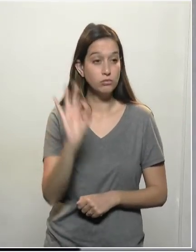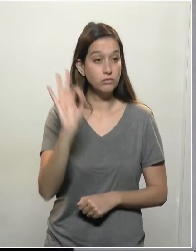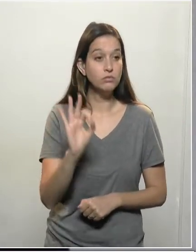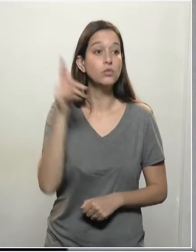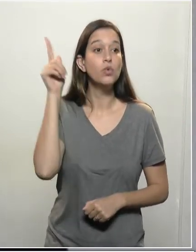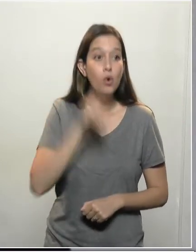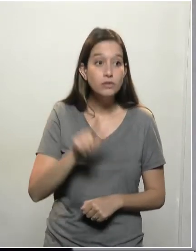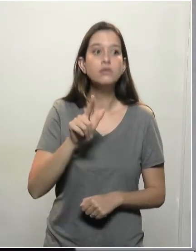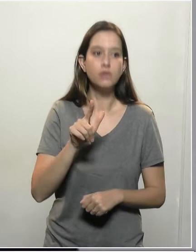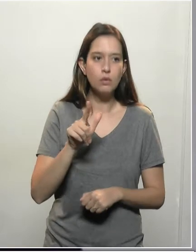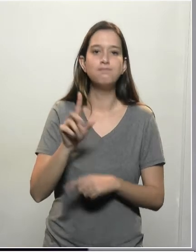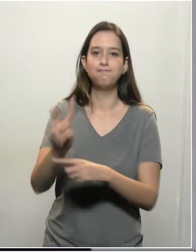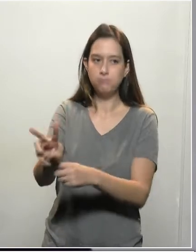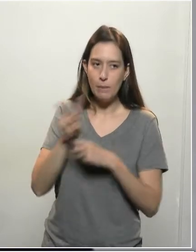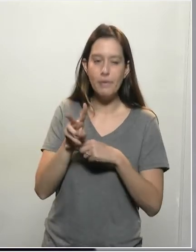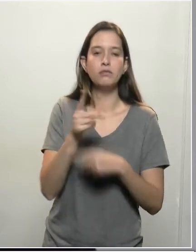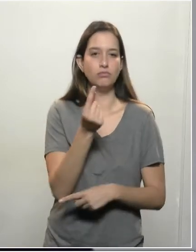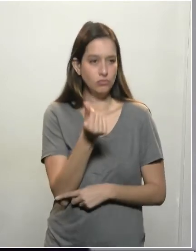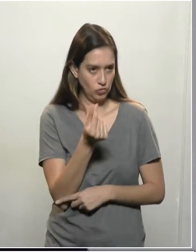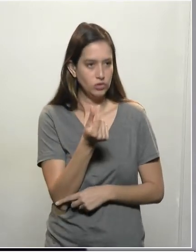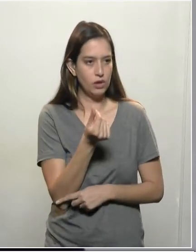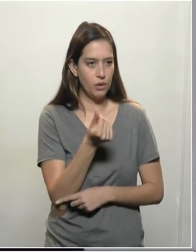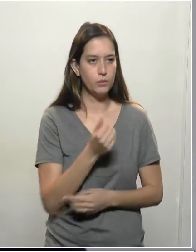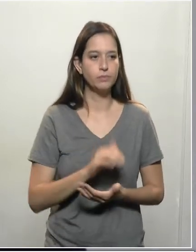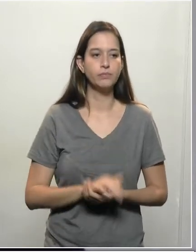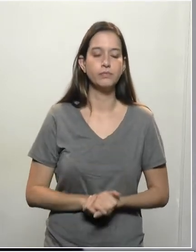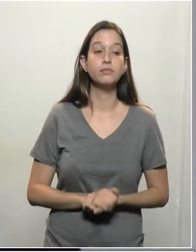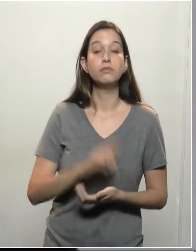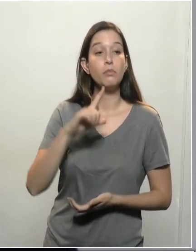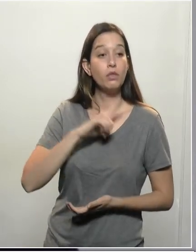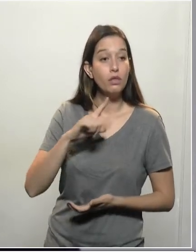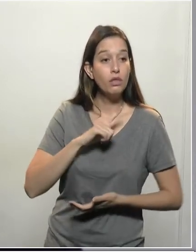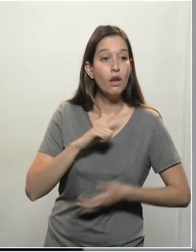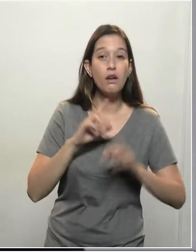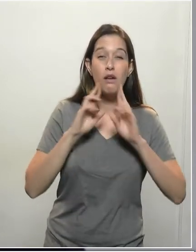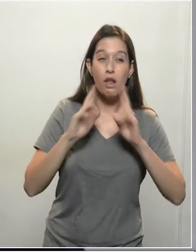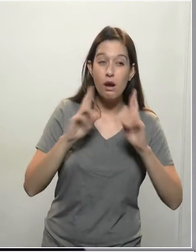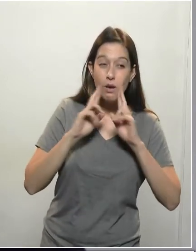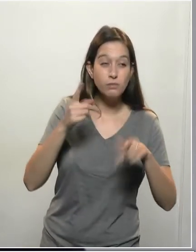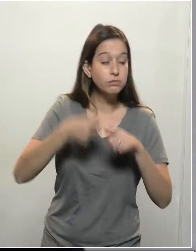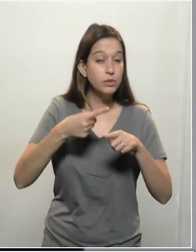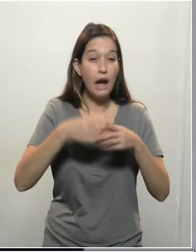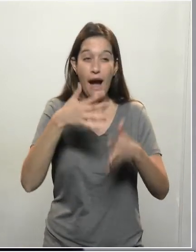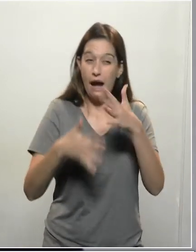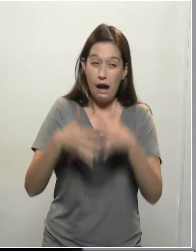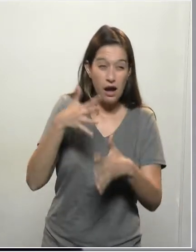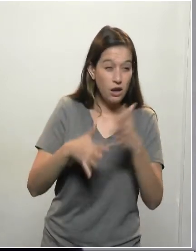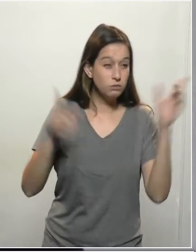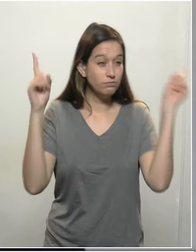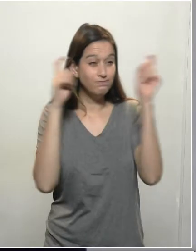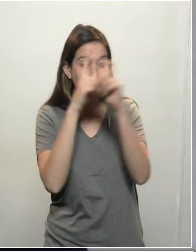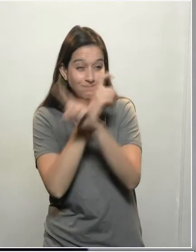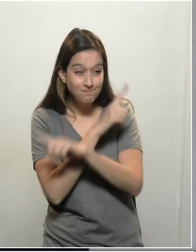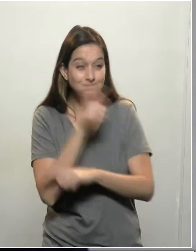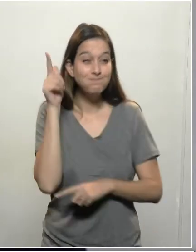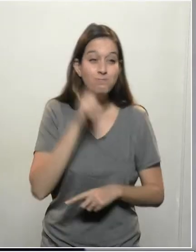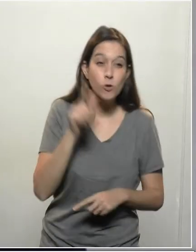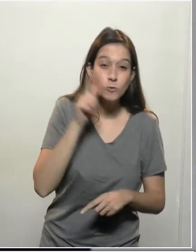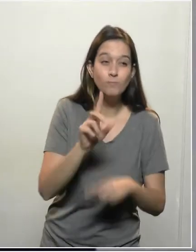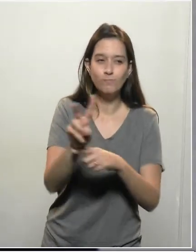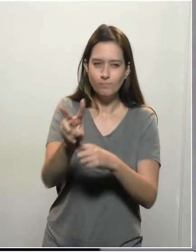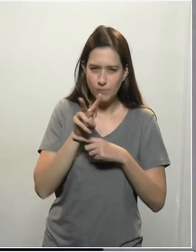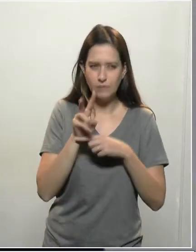denúncias que tratam de forma excessivamente burocrática o processo, que o que tem afastado muitos empresários desse recurso